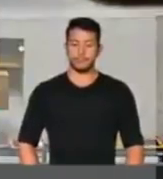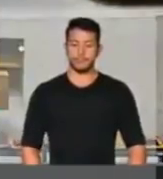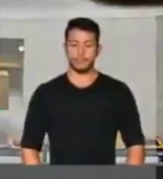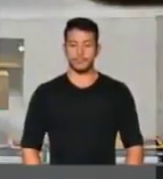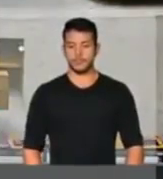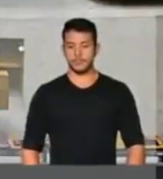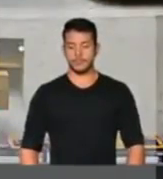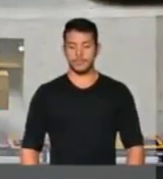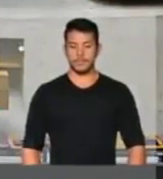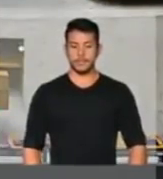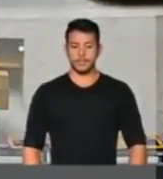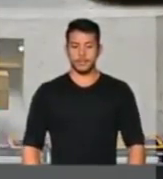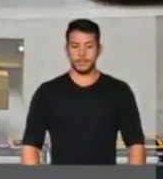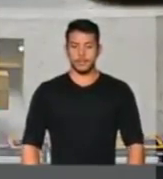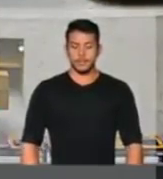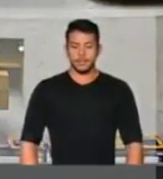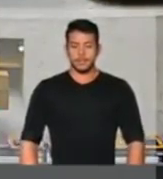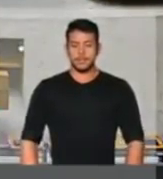Obrigado, deputado.